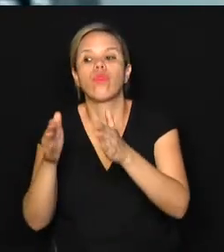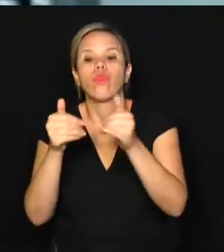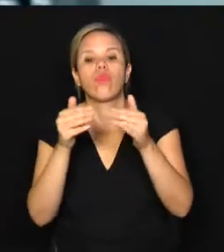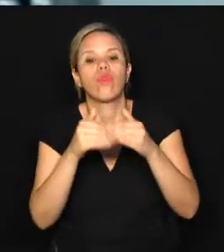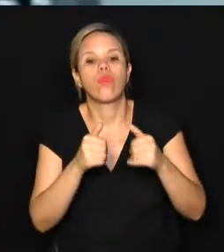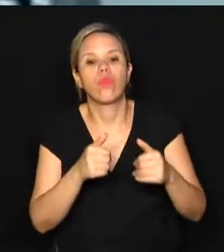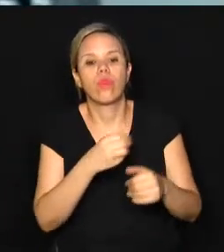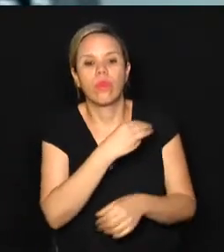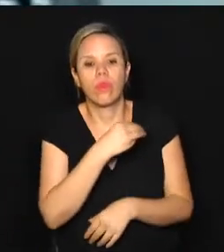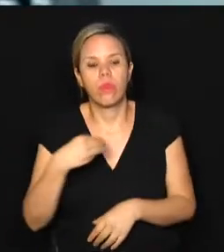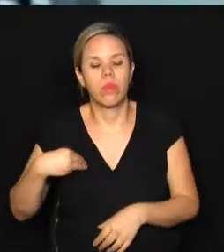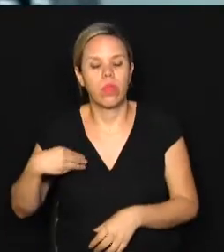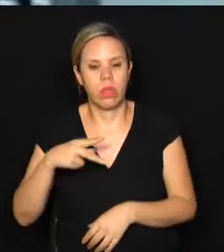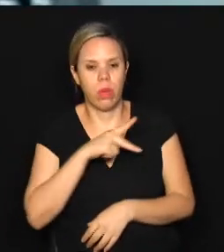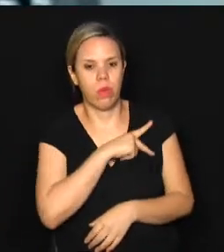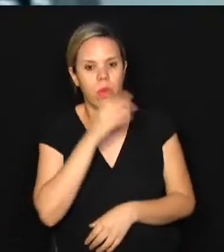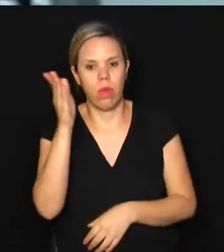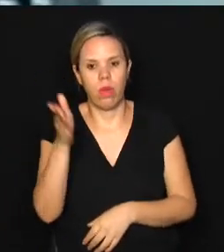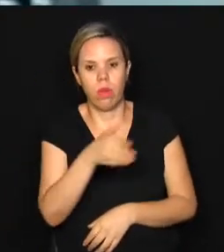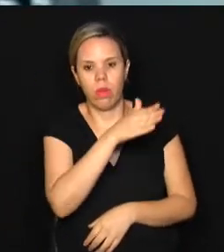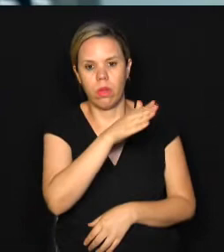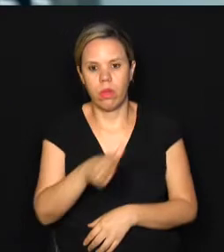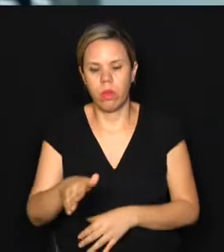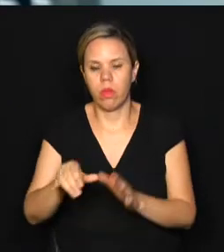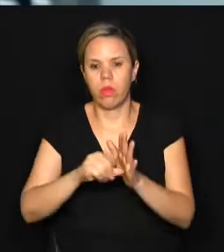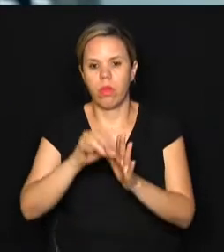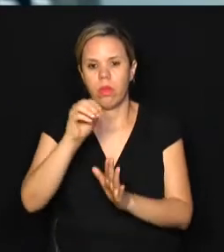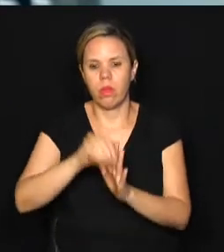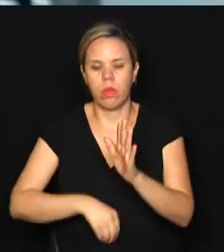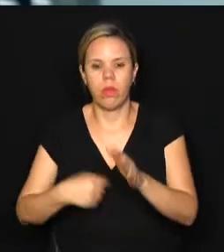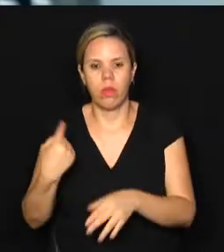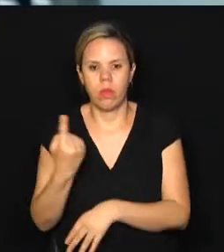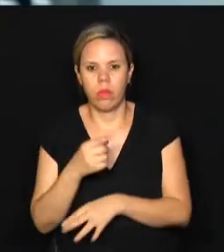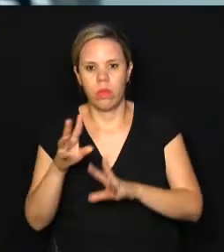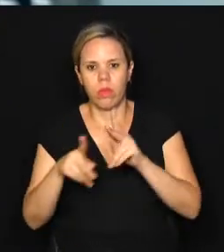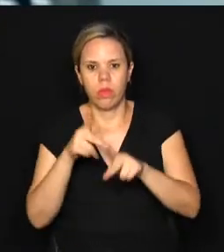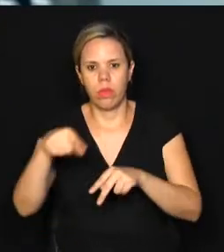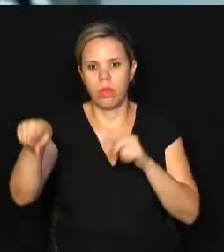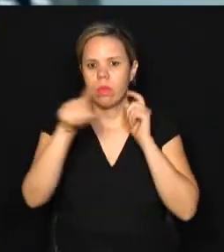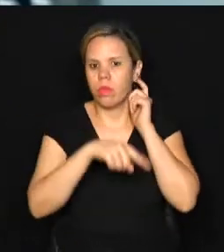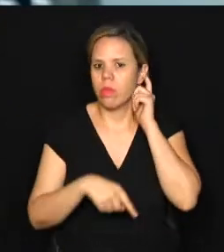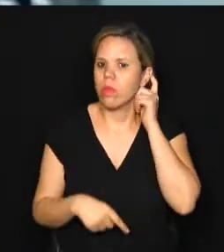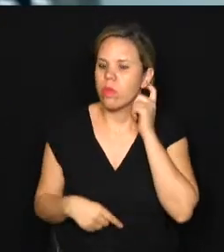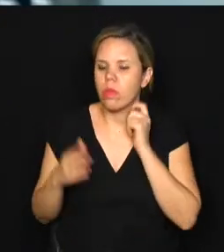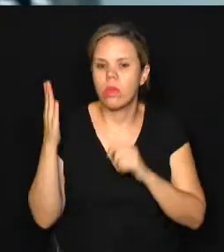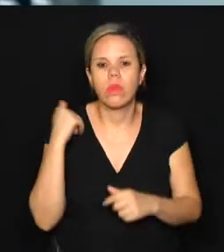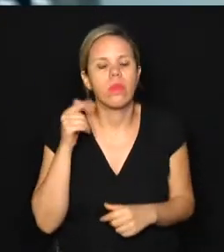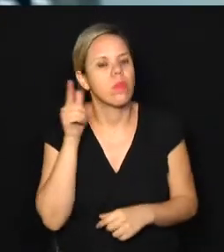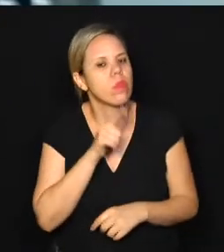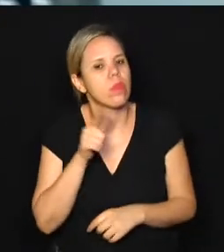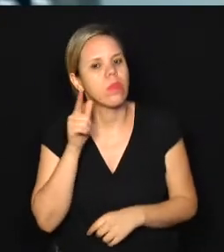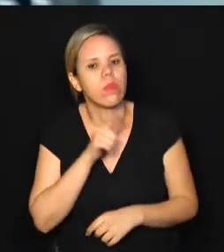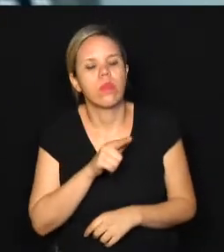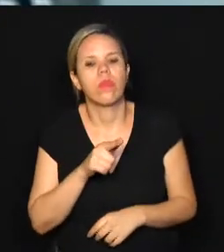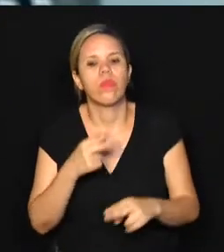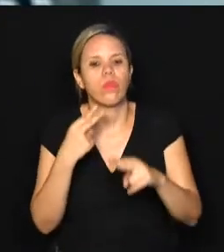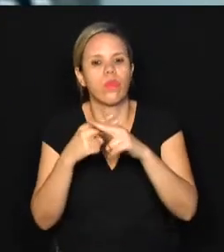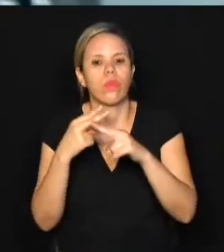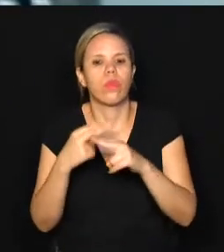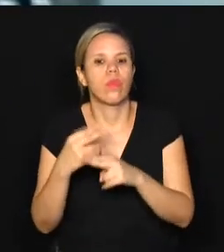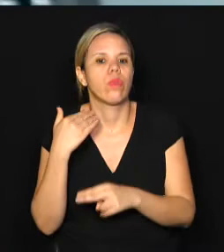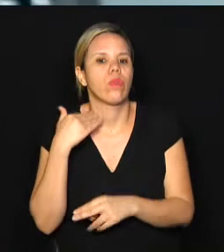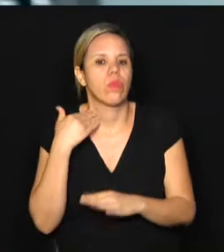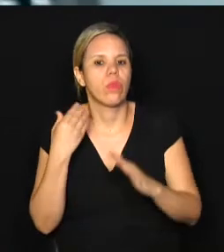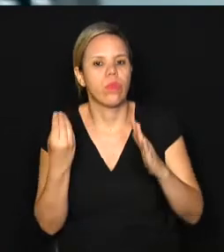Ministério Público para cancelar esse edital. Como todos vocês devem saber, eles conseguiram com a Caixa Econômica Federal, a